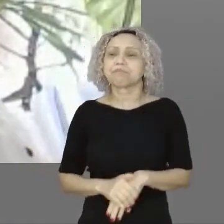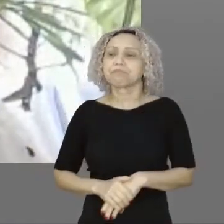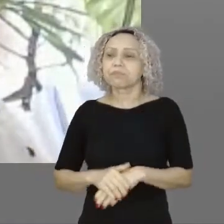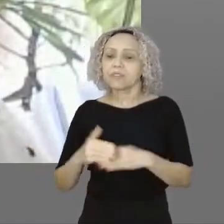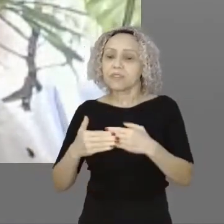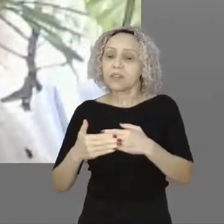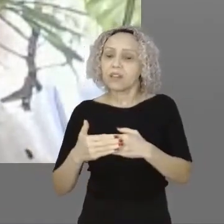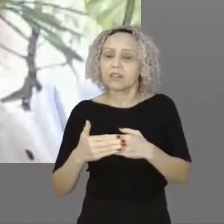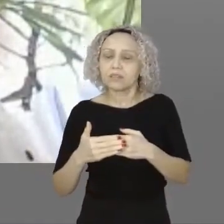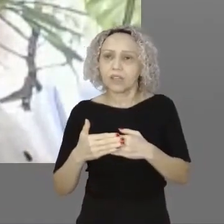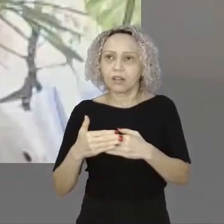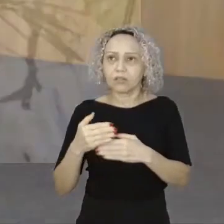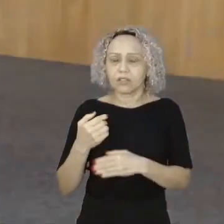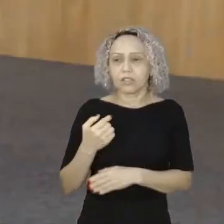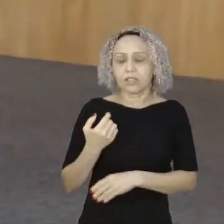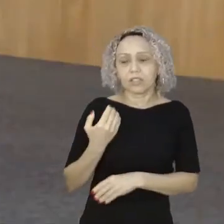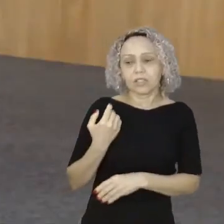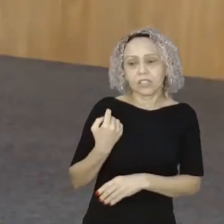evento que aconteceu.